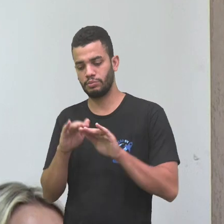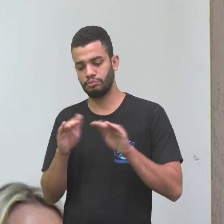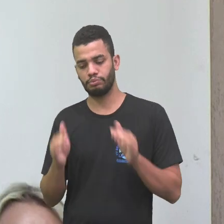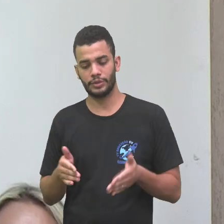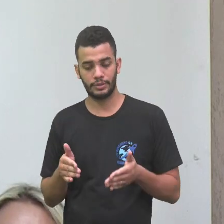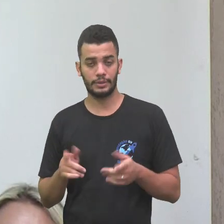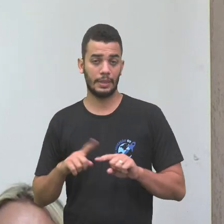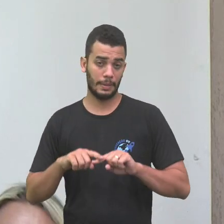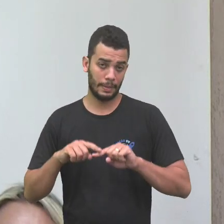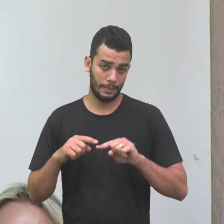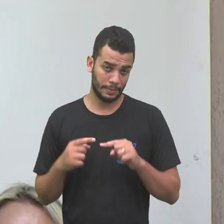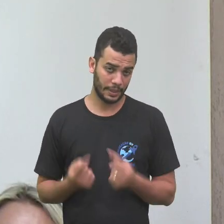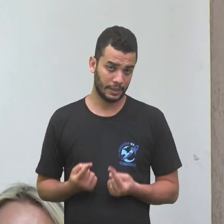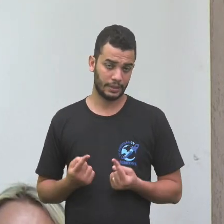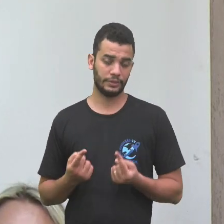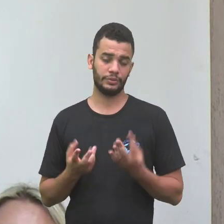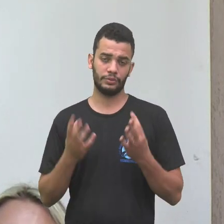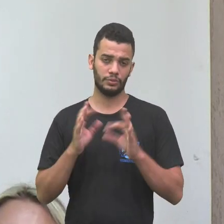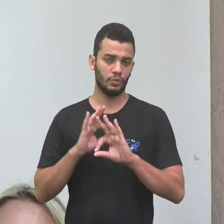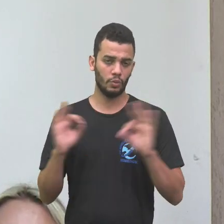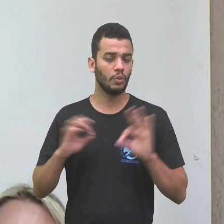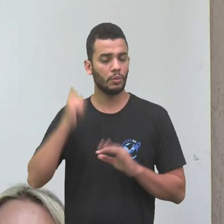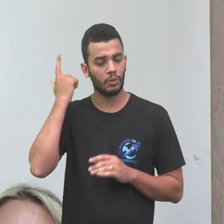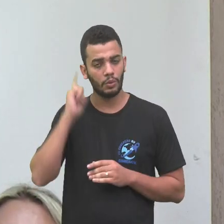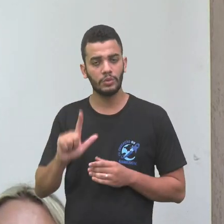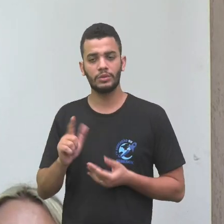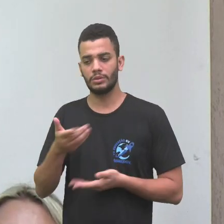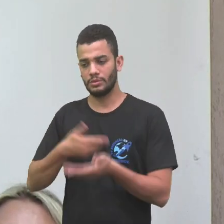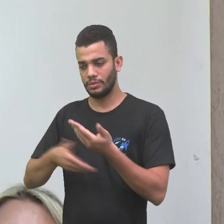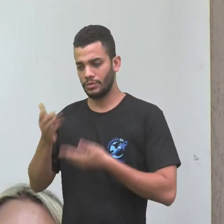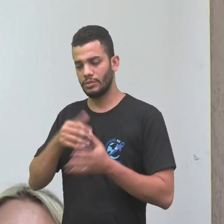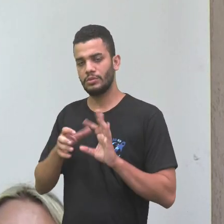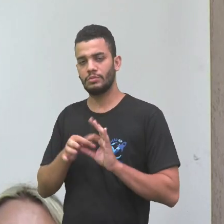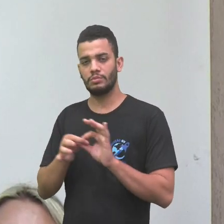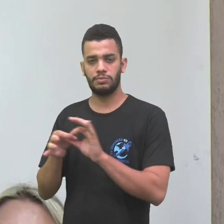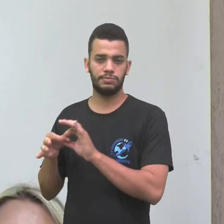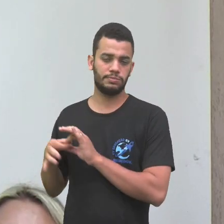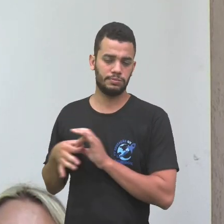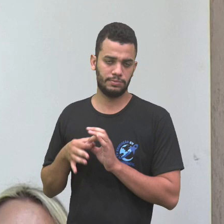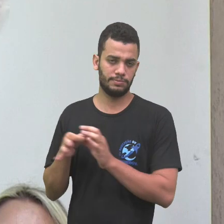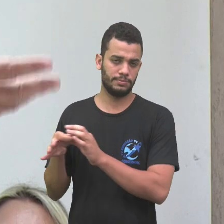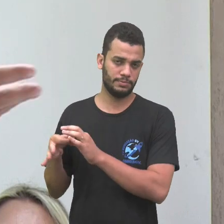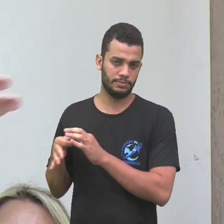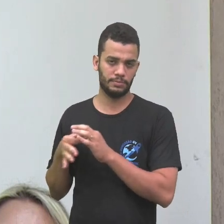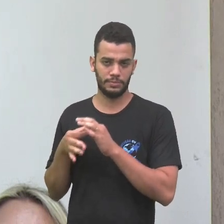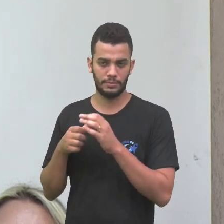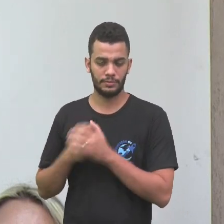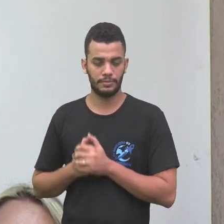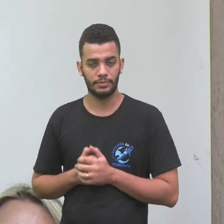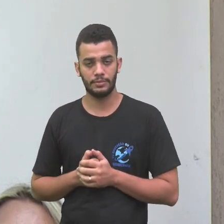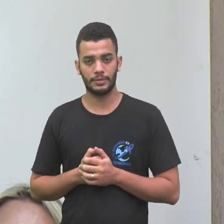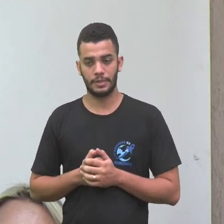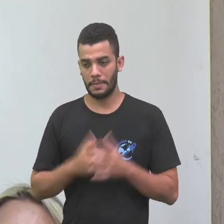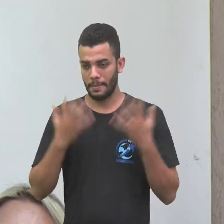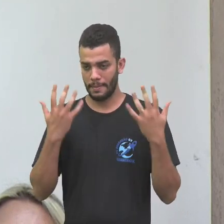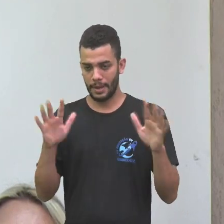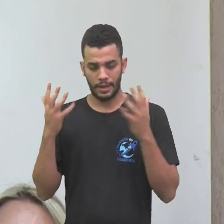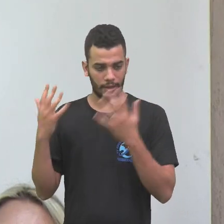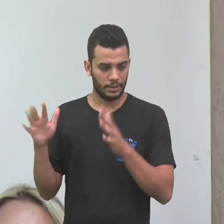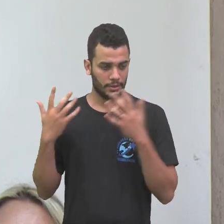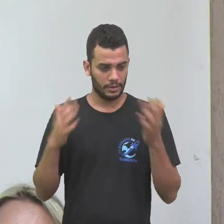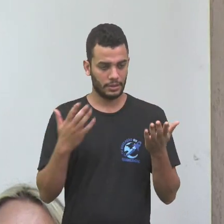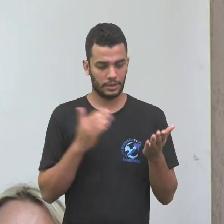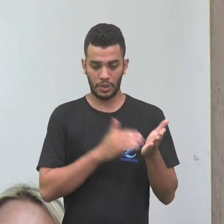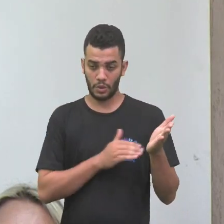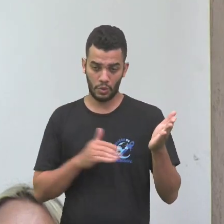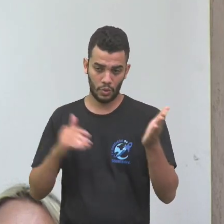não precisaria de toda a estrutura de uma prefeitura por trás, né? E parabenizar aí a todos os que